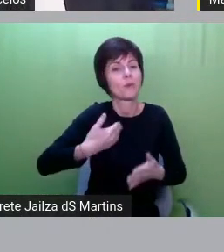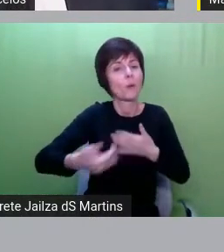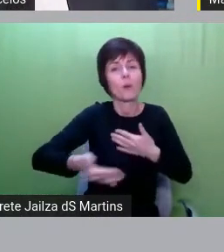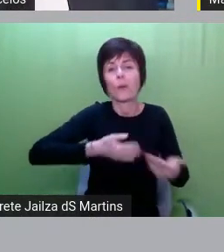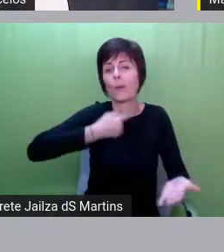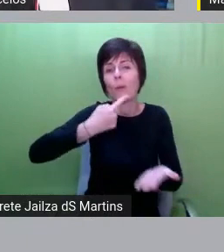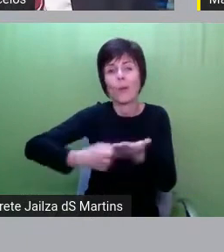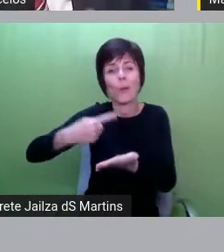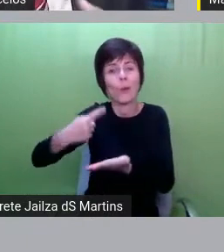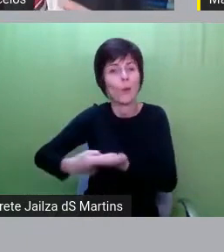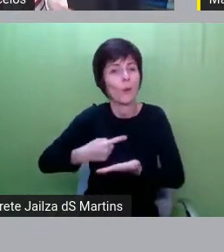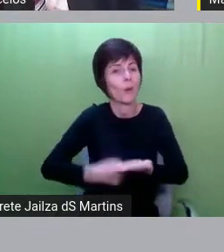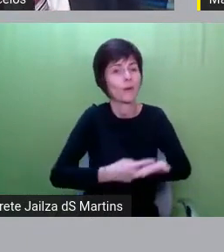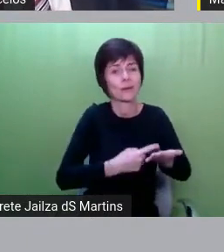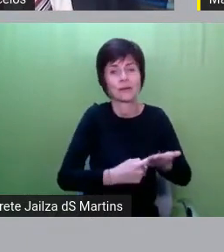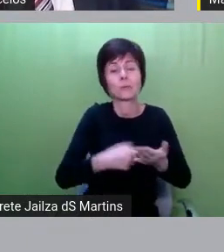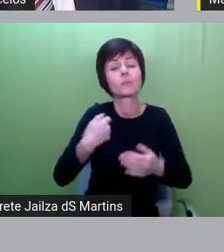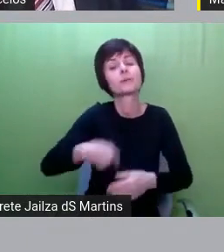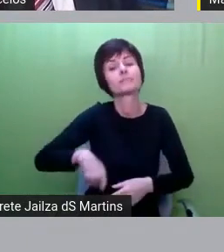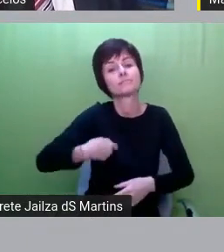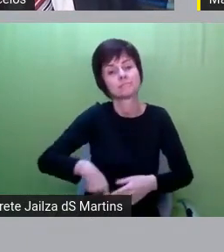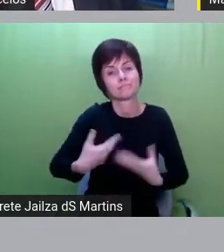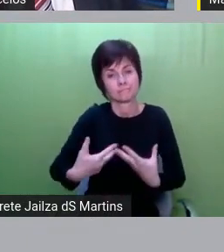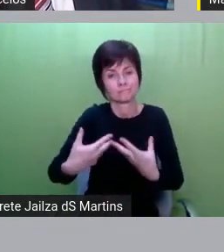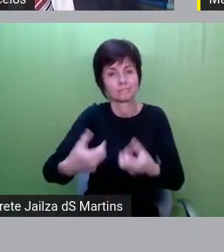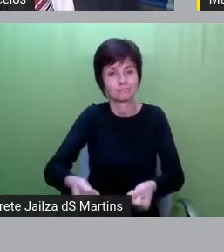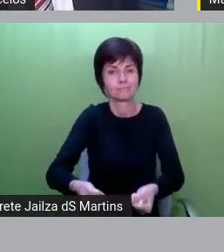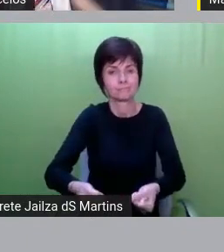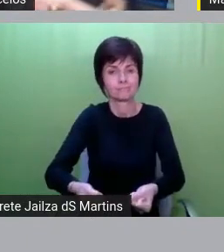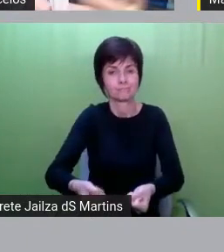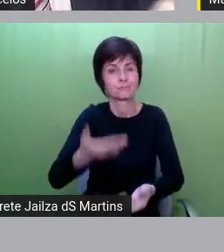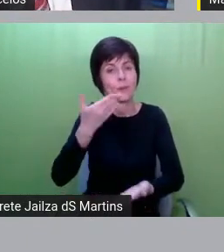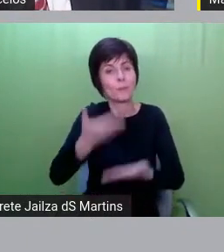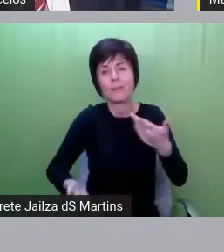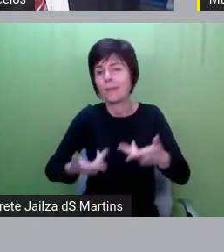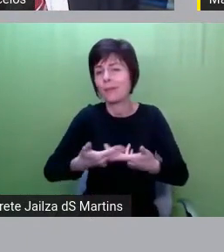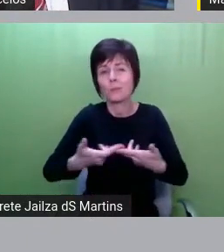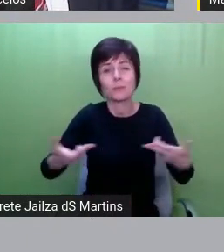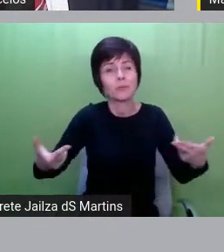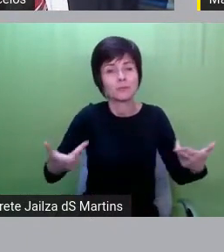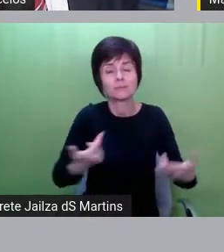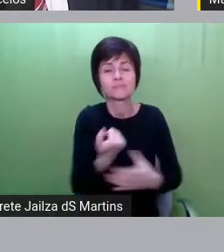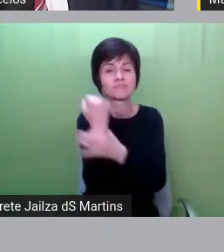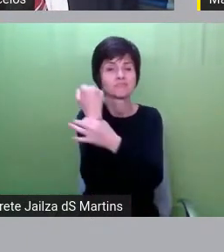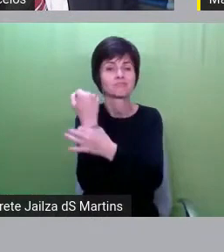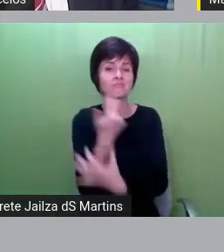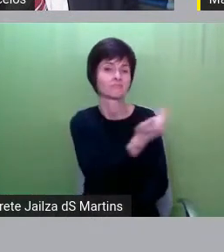de grande parte daquilo que já está no seu patrimônio jurídico assegurado,